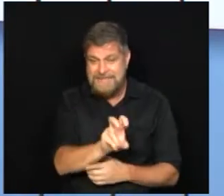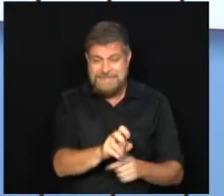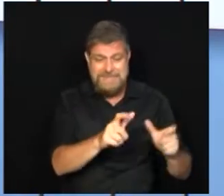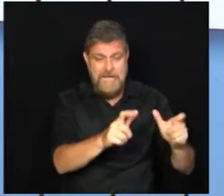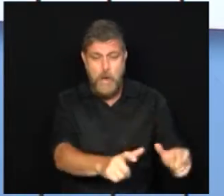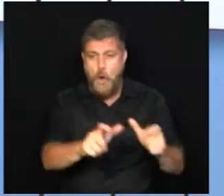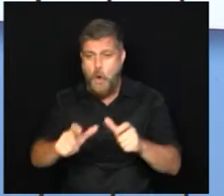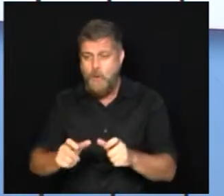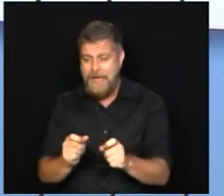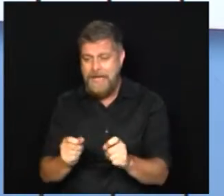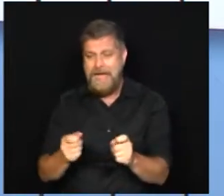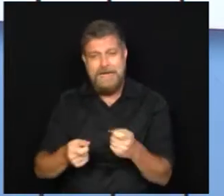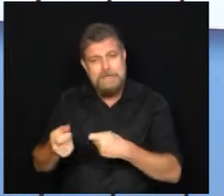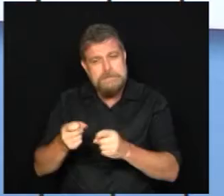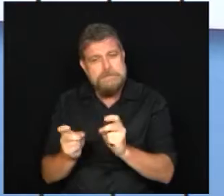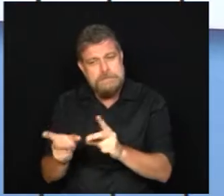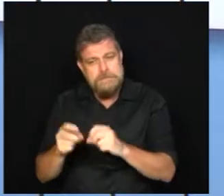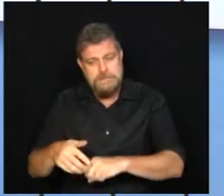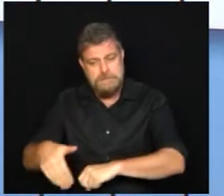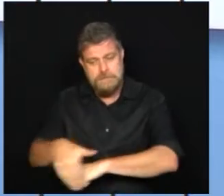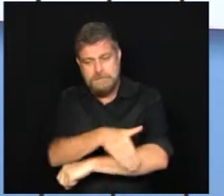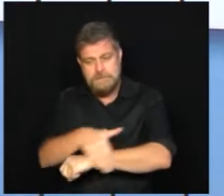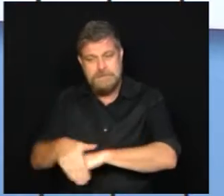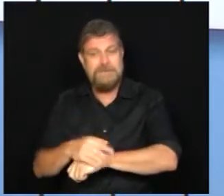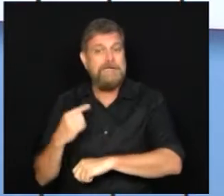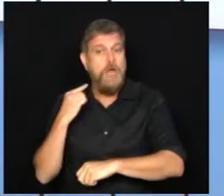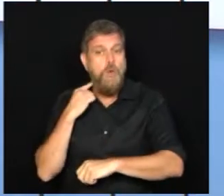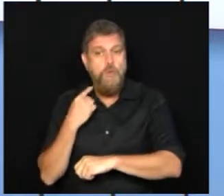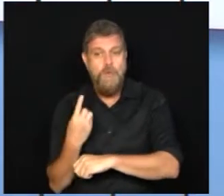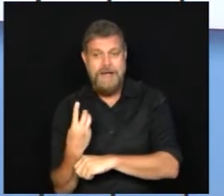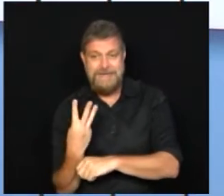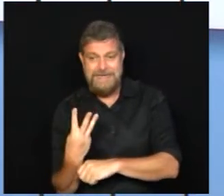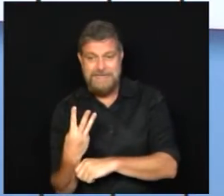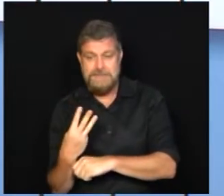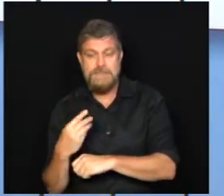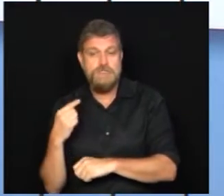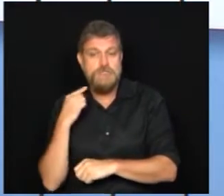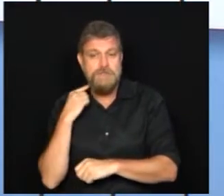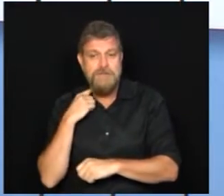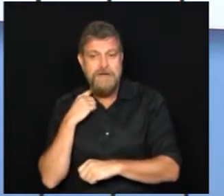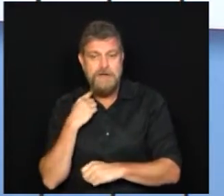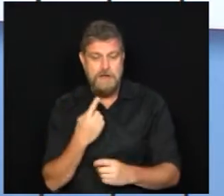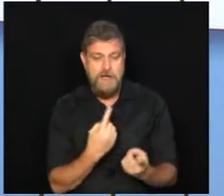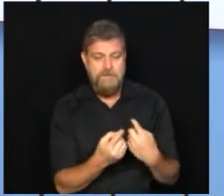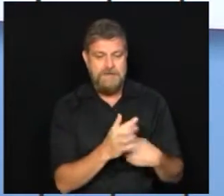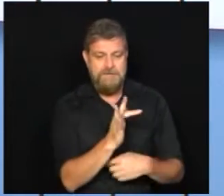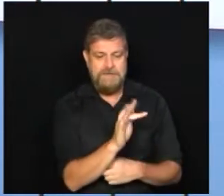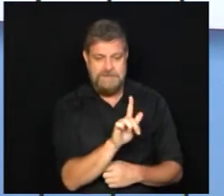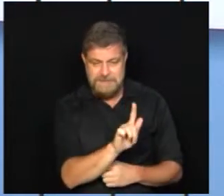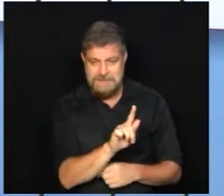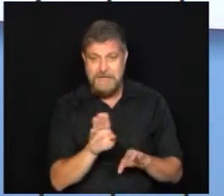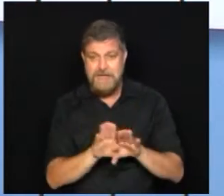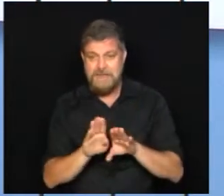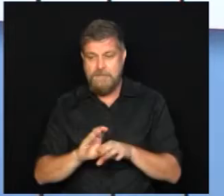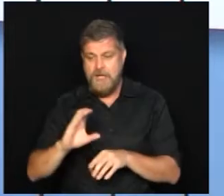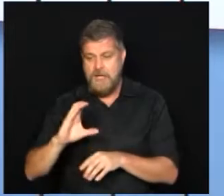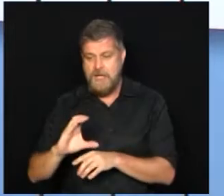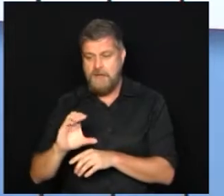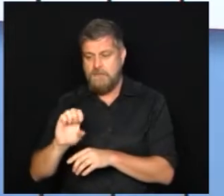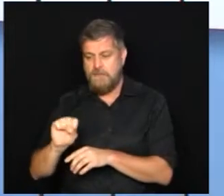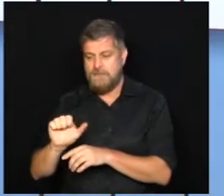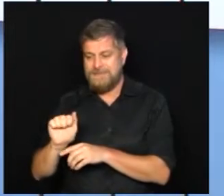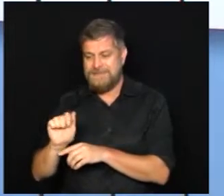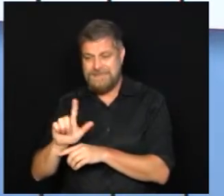estabelecimentos comerciais da região do calçadão da treze das Avenidas Francisco Glicério e Campos Sales